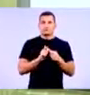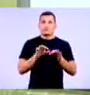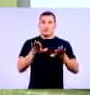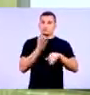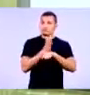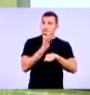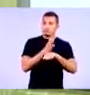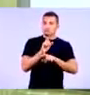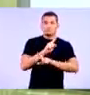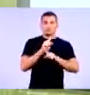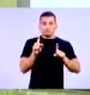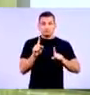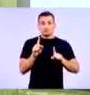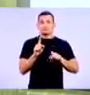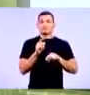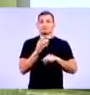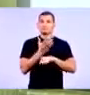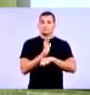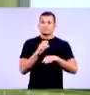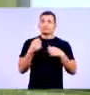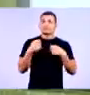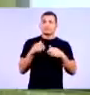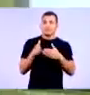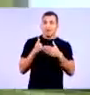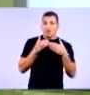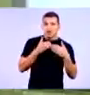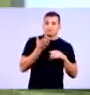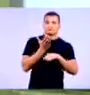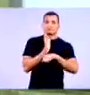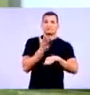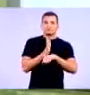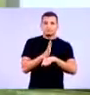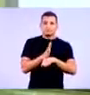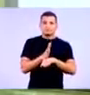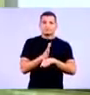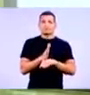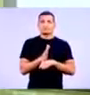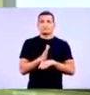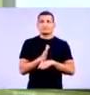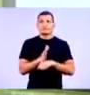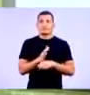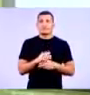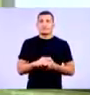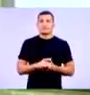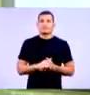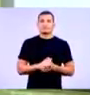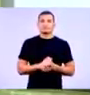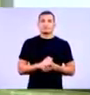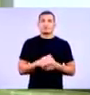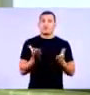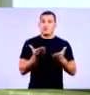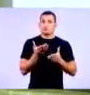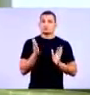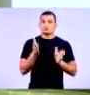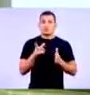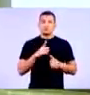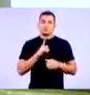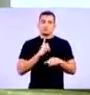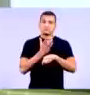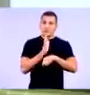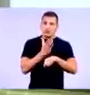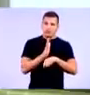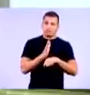não. Na tarefa, haverá uma solicitação de atividade. No nosso caso, nós já temos uma tarefa em andamento, que é